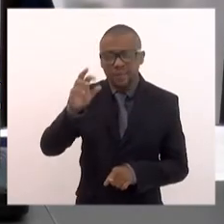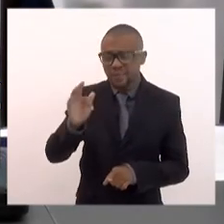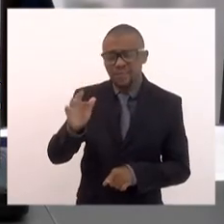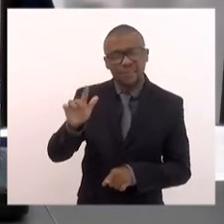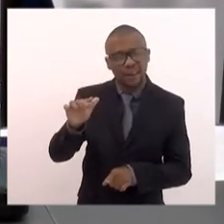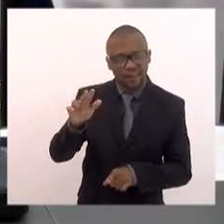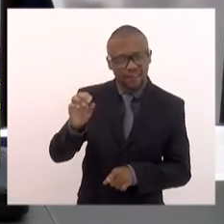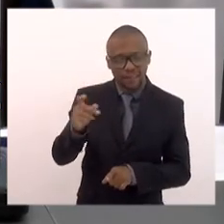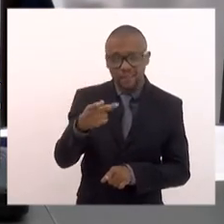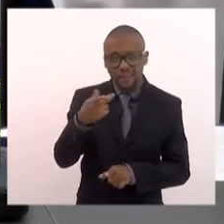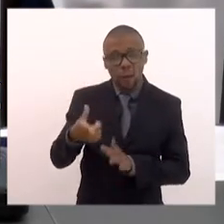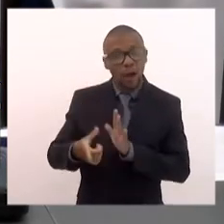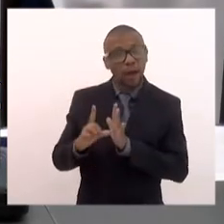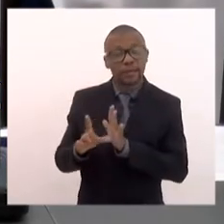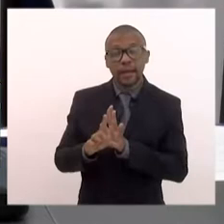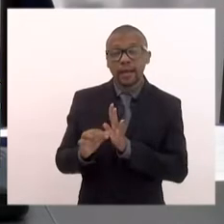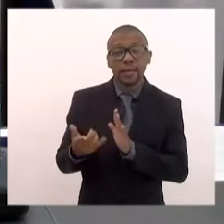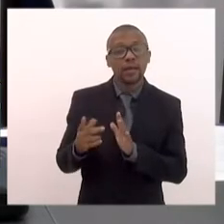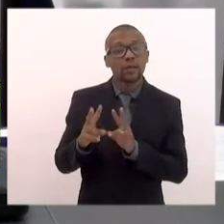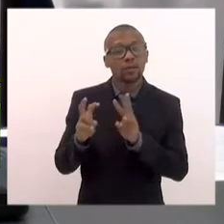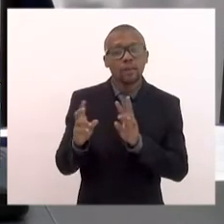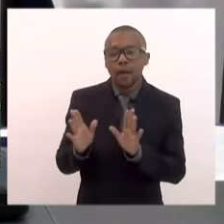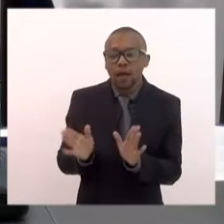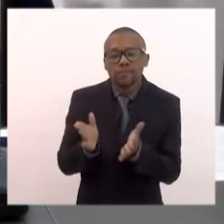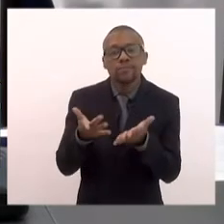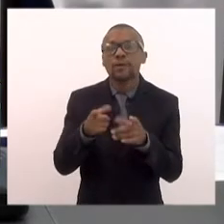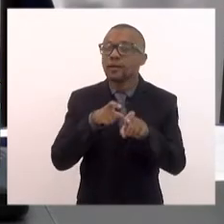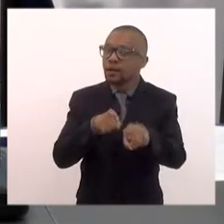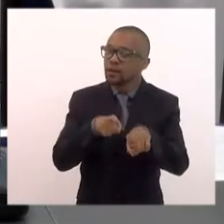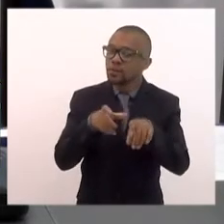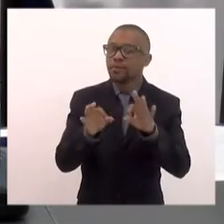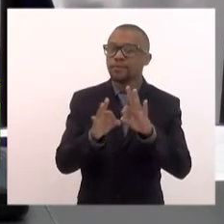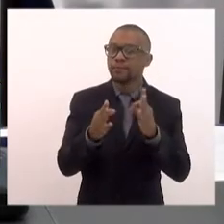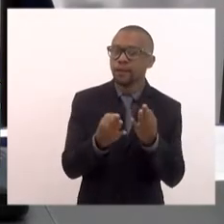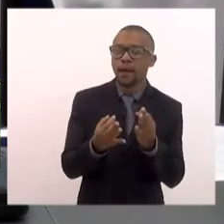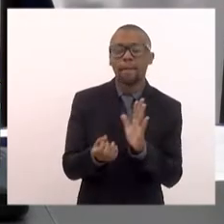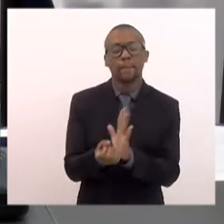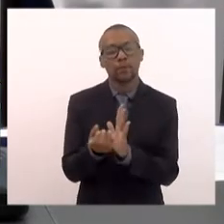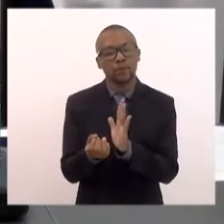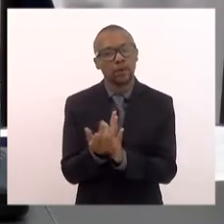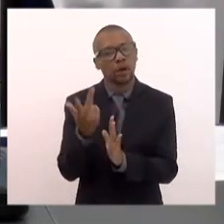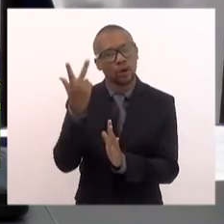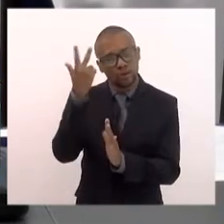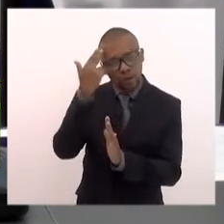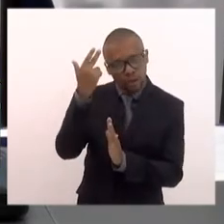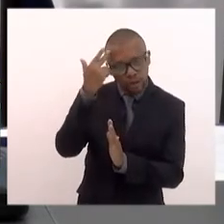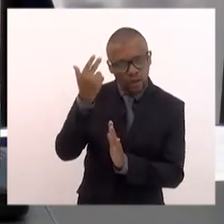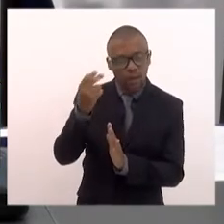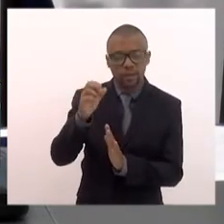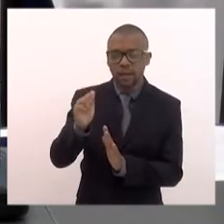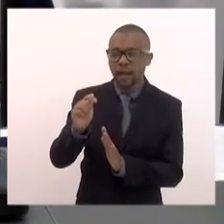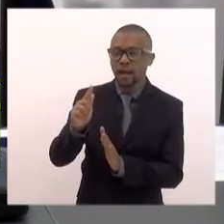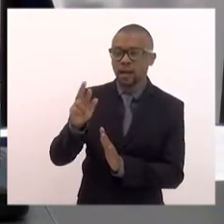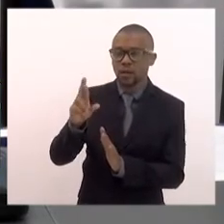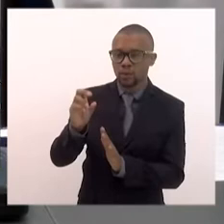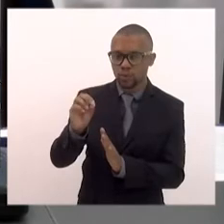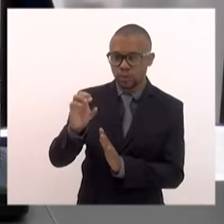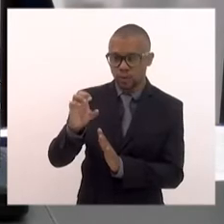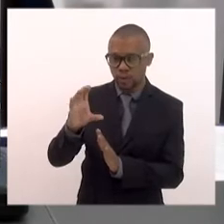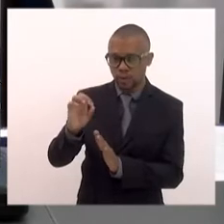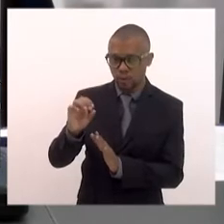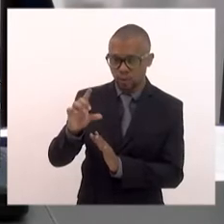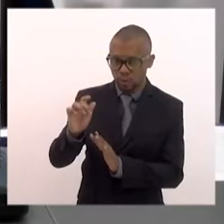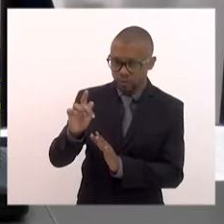leis sobre o fomento à agricultura familiar, à produção de orgânicos, à agroecologia, à agricultura urbana